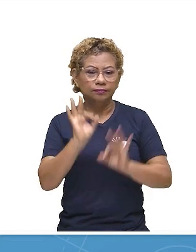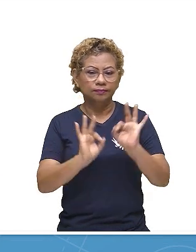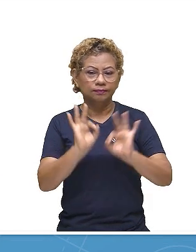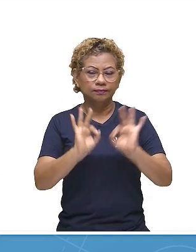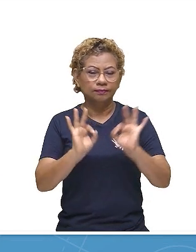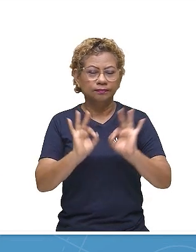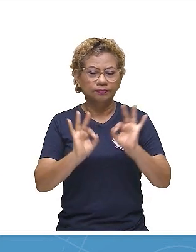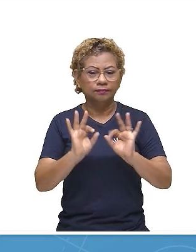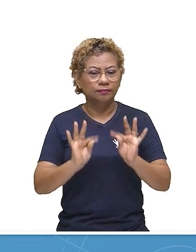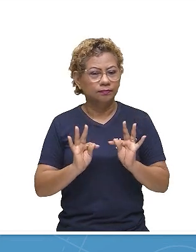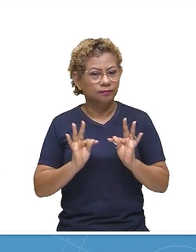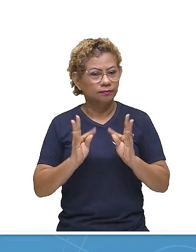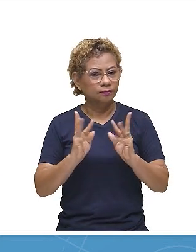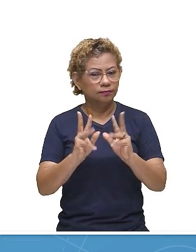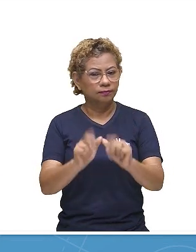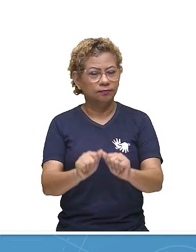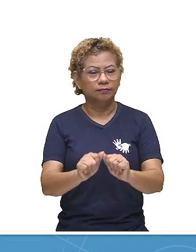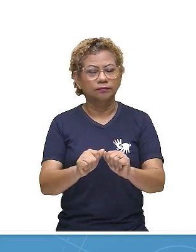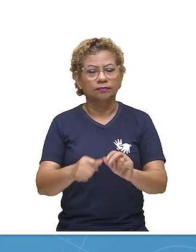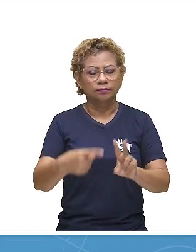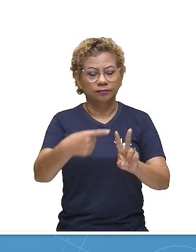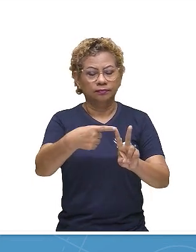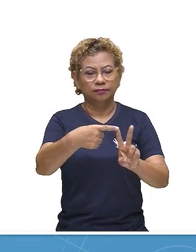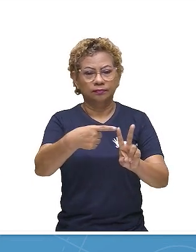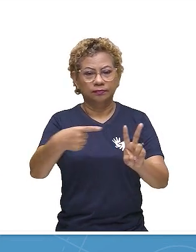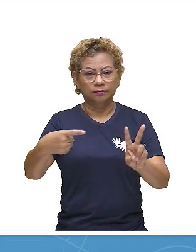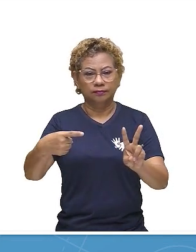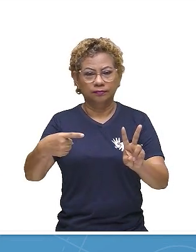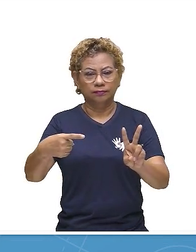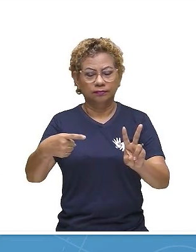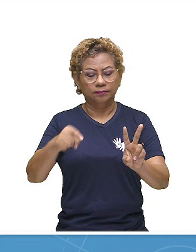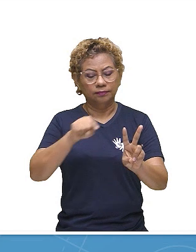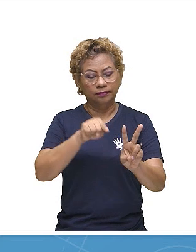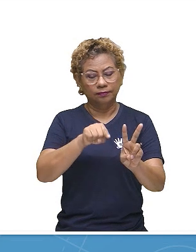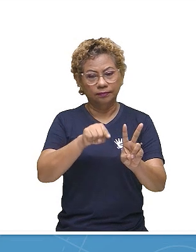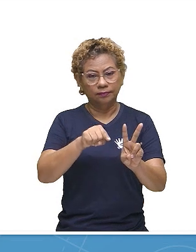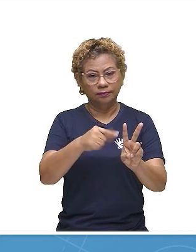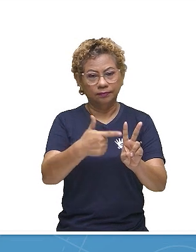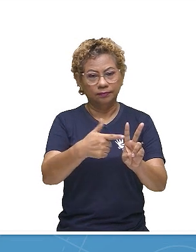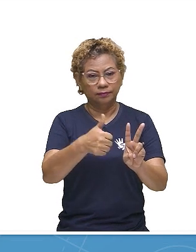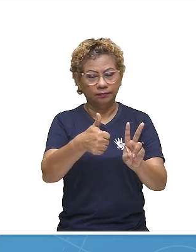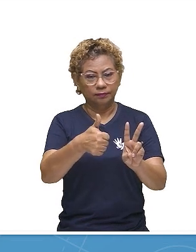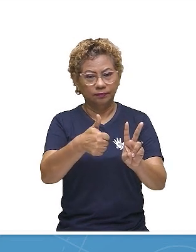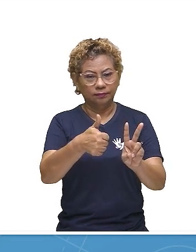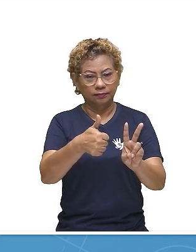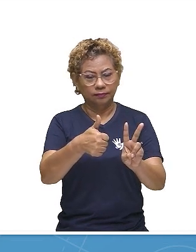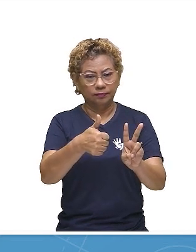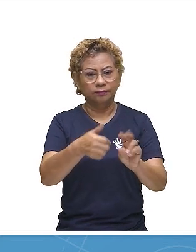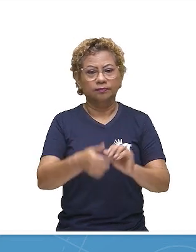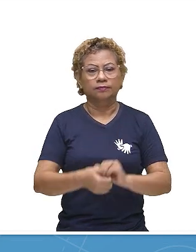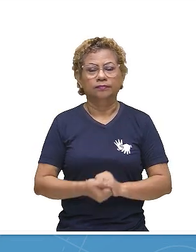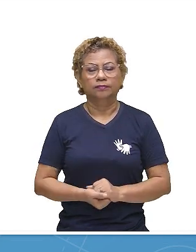expressão numérica que está no radicando. Resolvo aqui, primeiro o quê? A multiplicação,